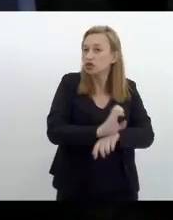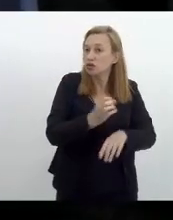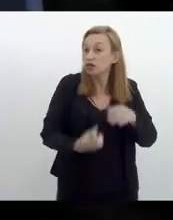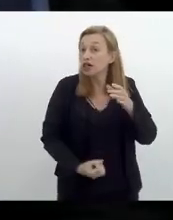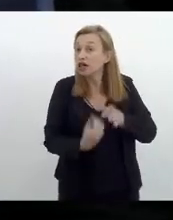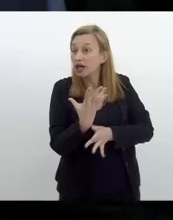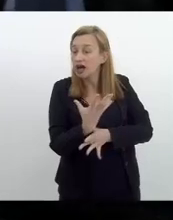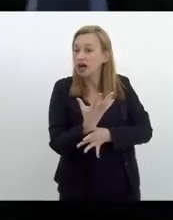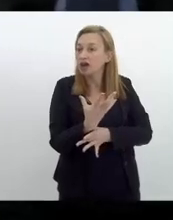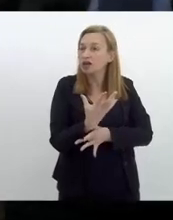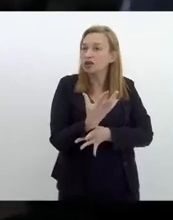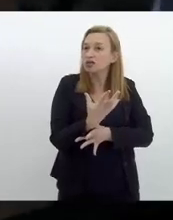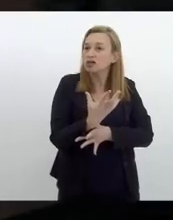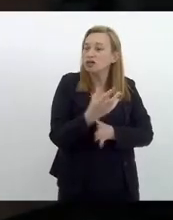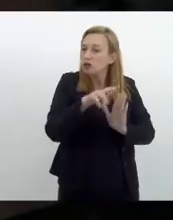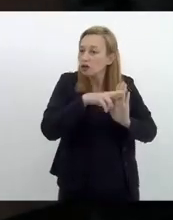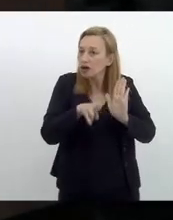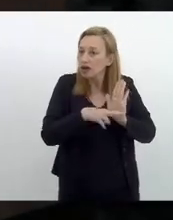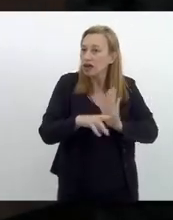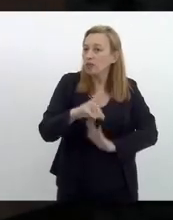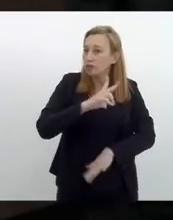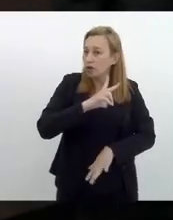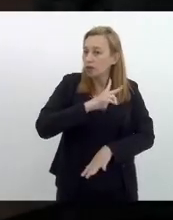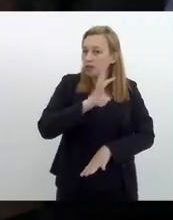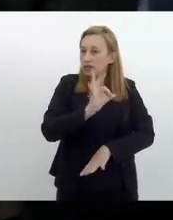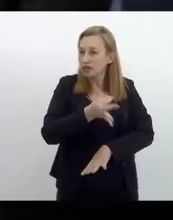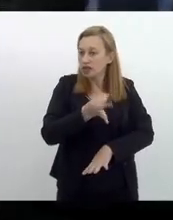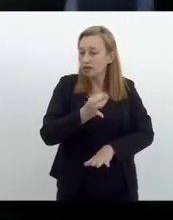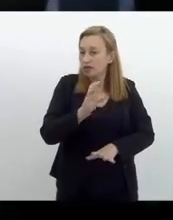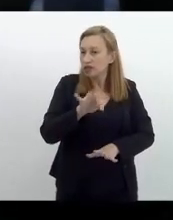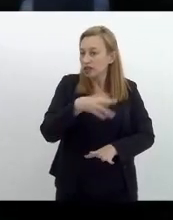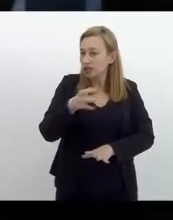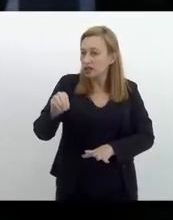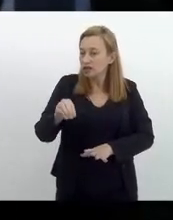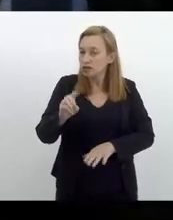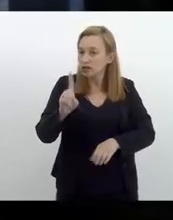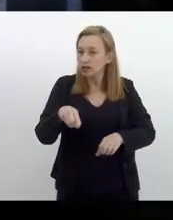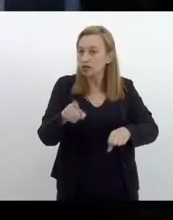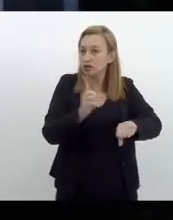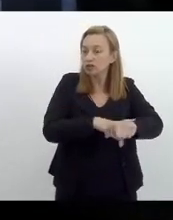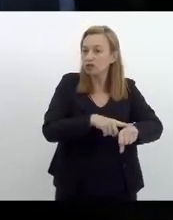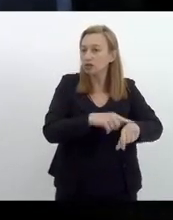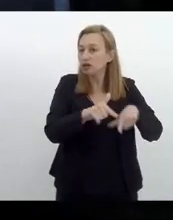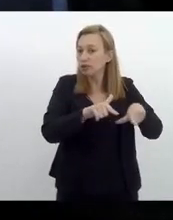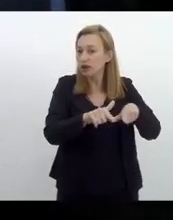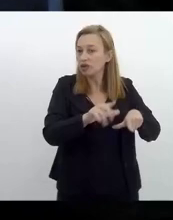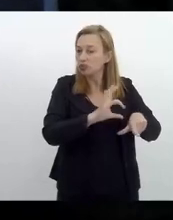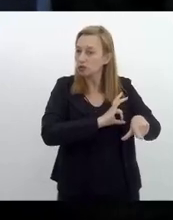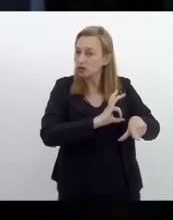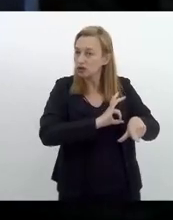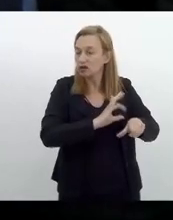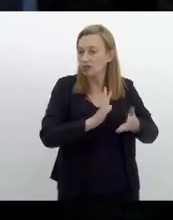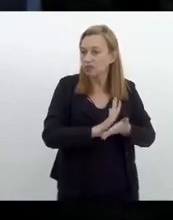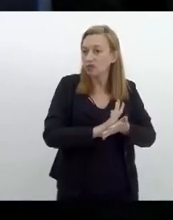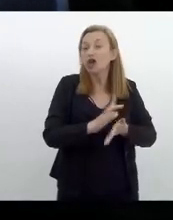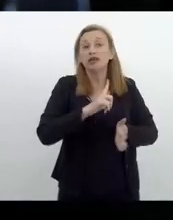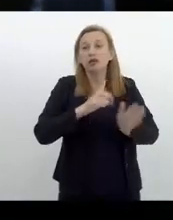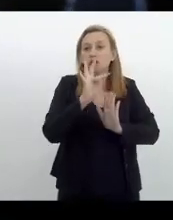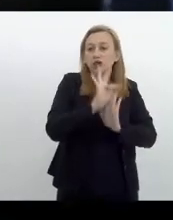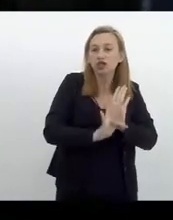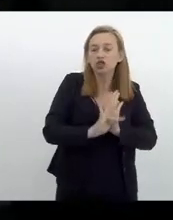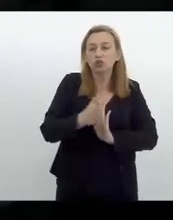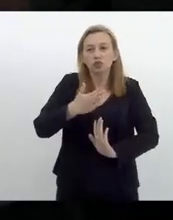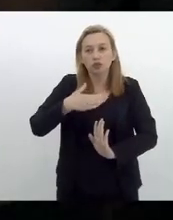um regramento próprio justamente na transição específico da carreira. E aí existe um texto de uma emenda de minha